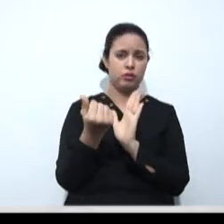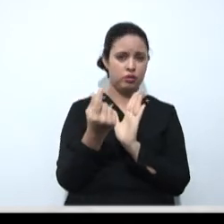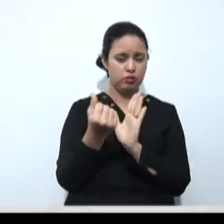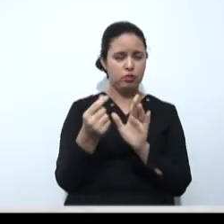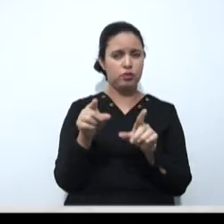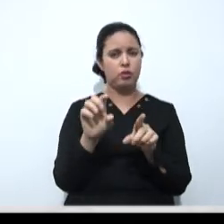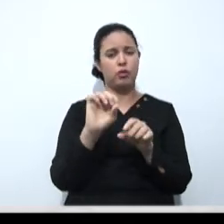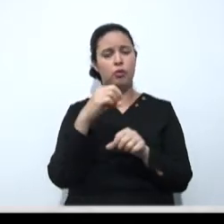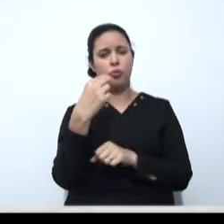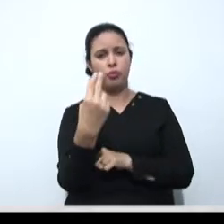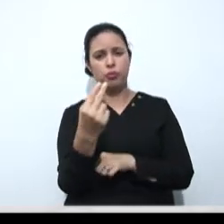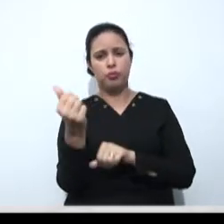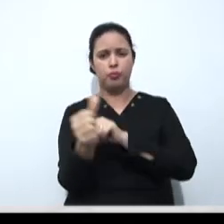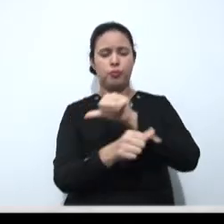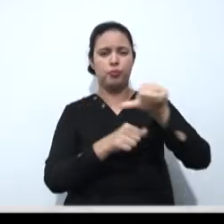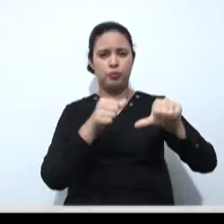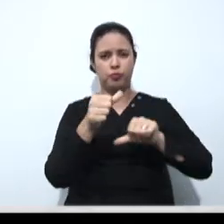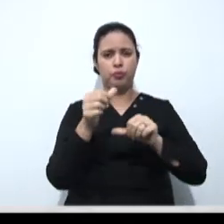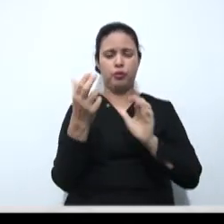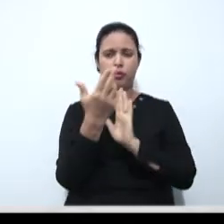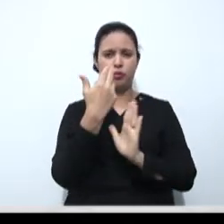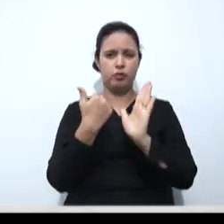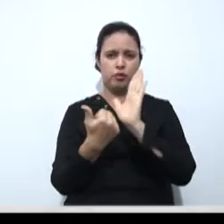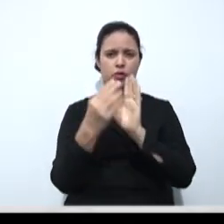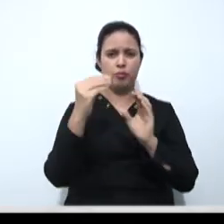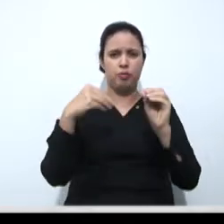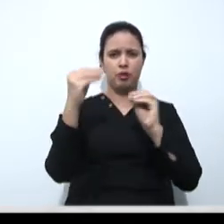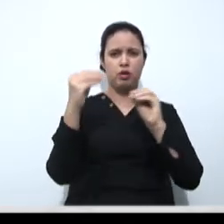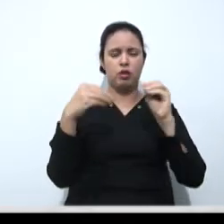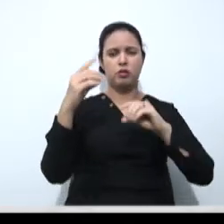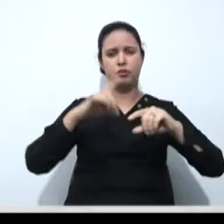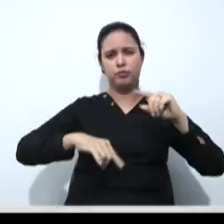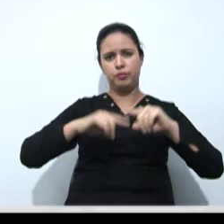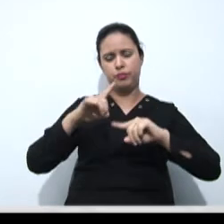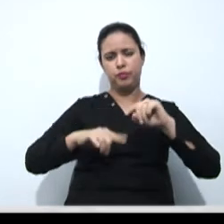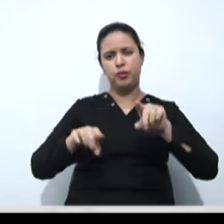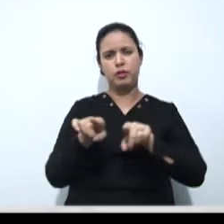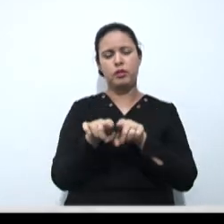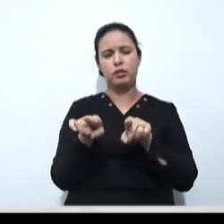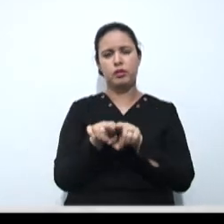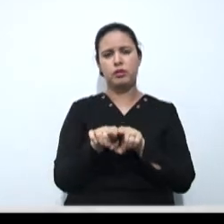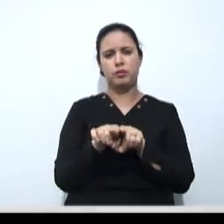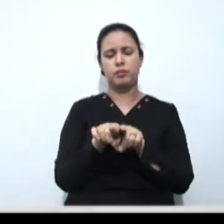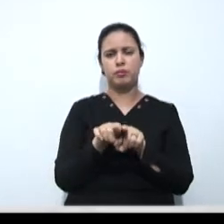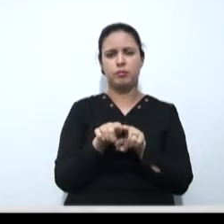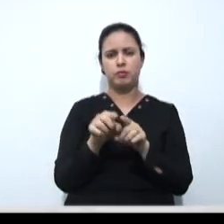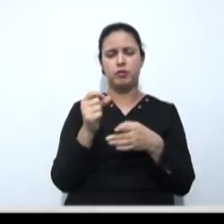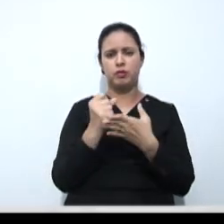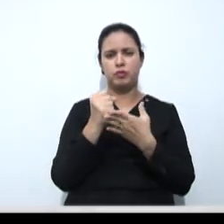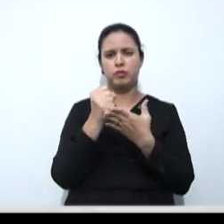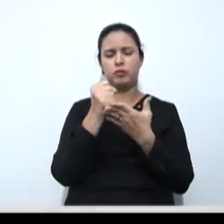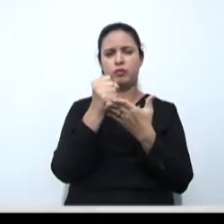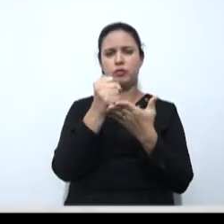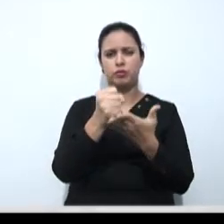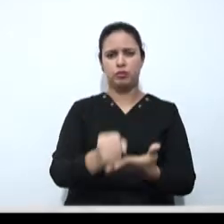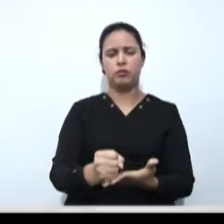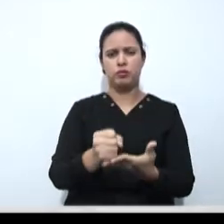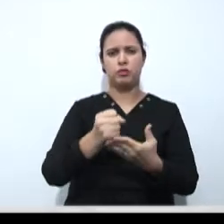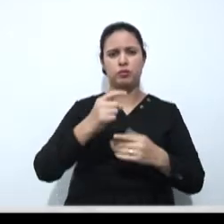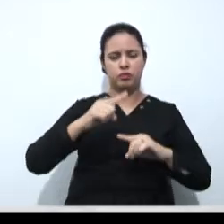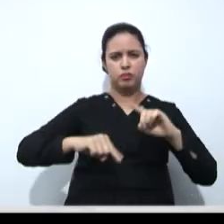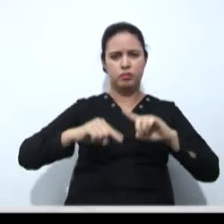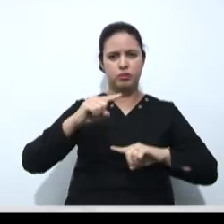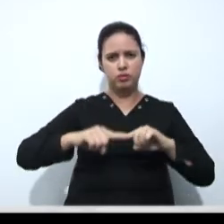ou como mudanças no design ou na embalagem do produto e na promoção colocação desse produto